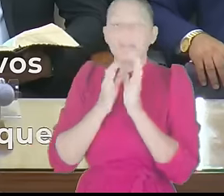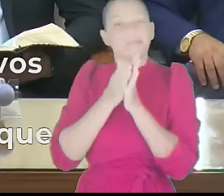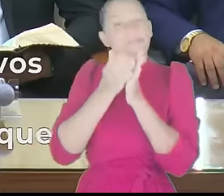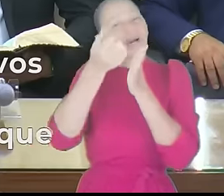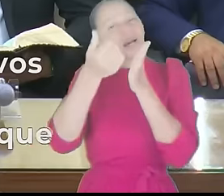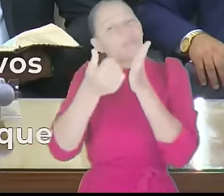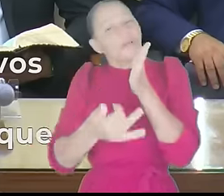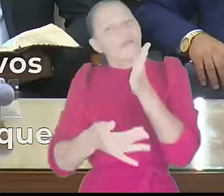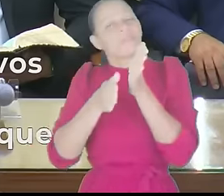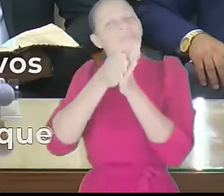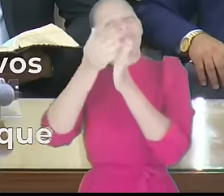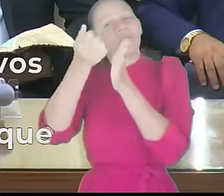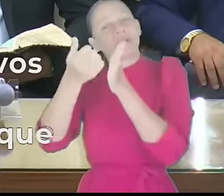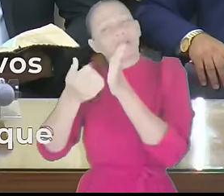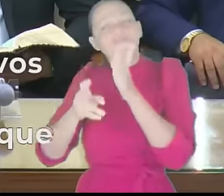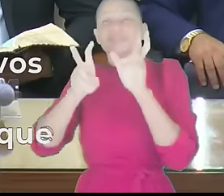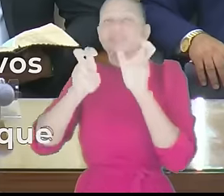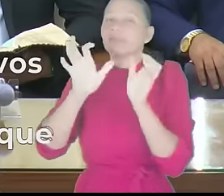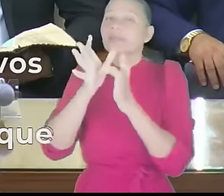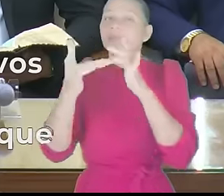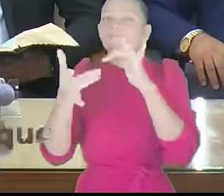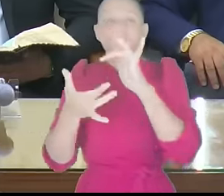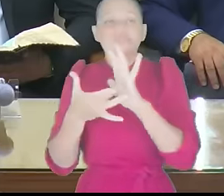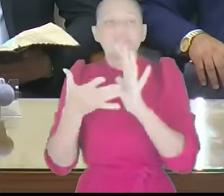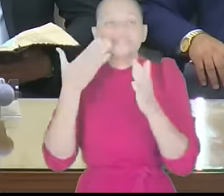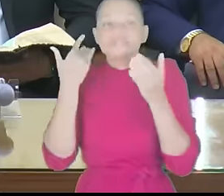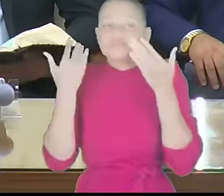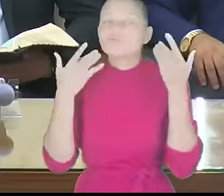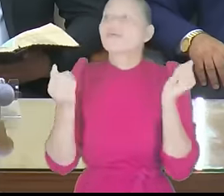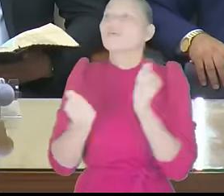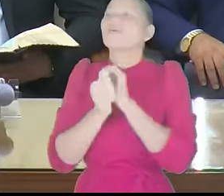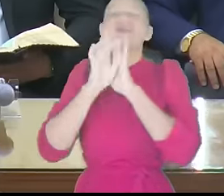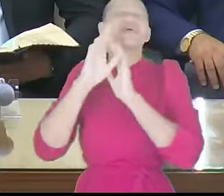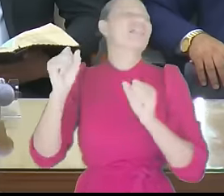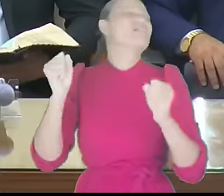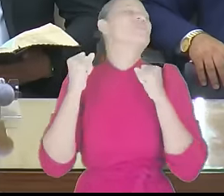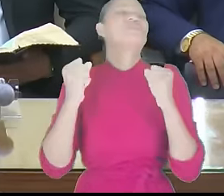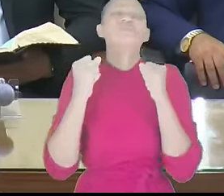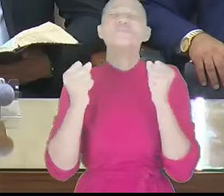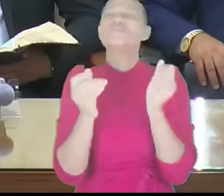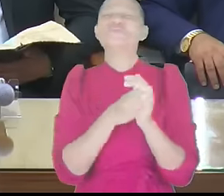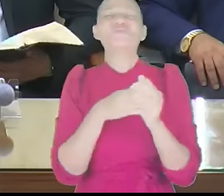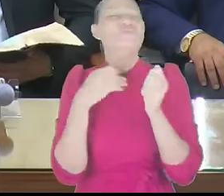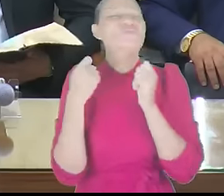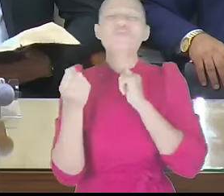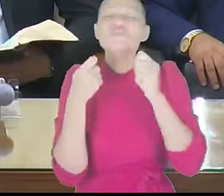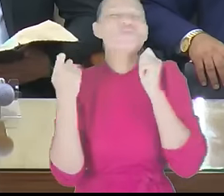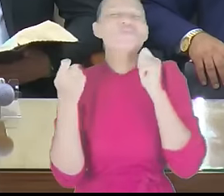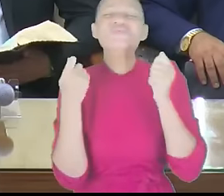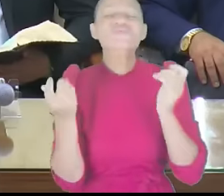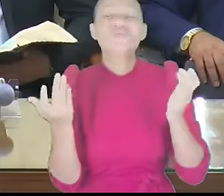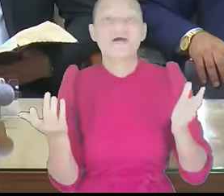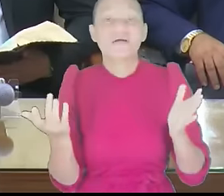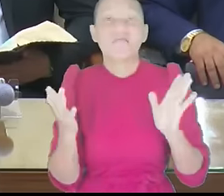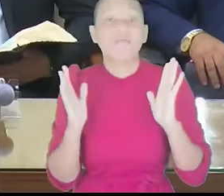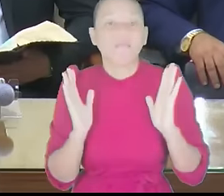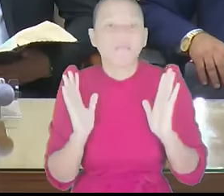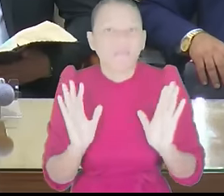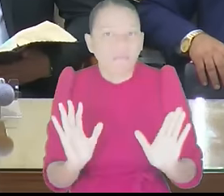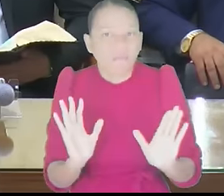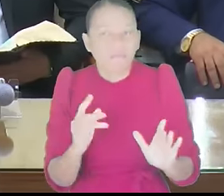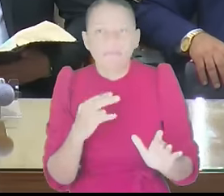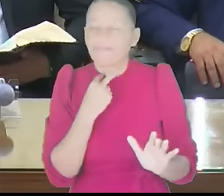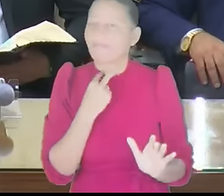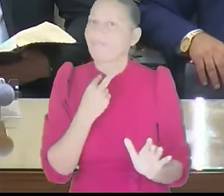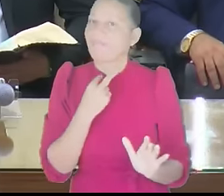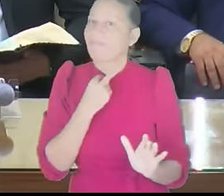a Bíblia, ele está pregando Jesus. E você até dá glória a Deus, aleluia! Agora você não pode